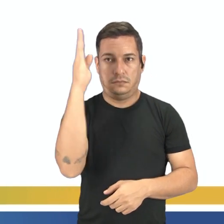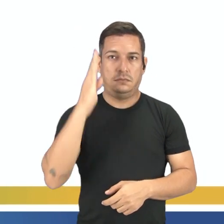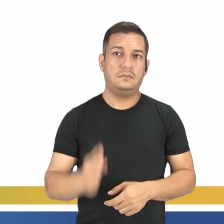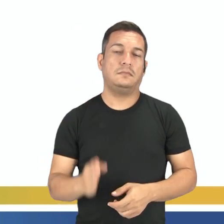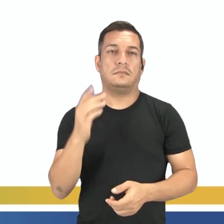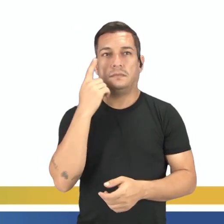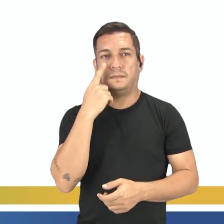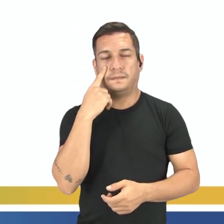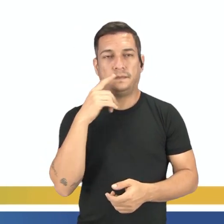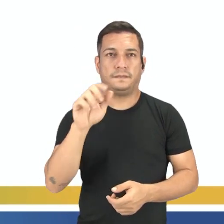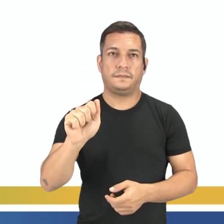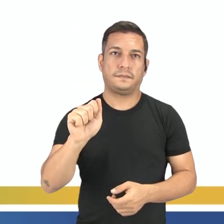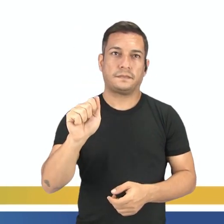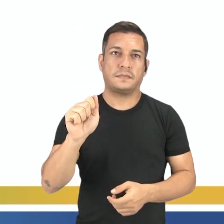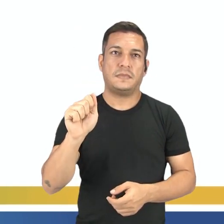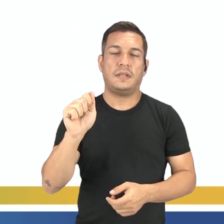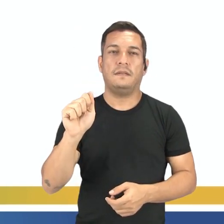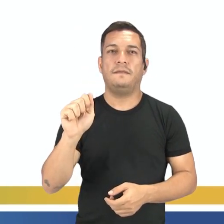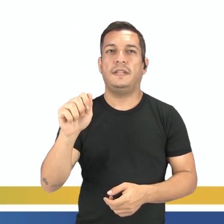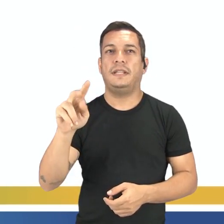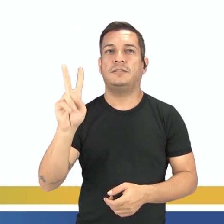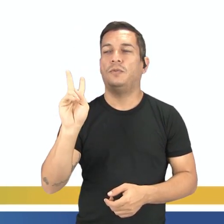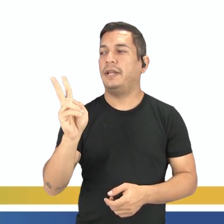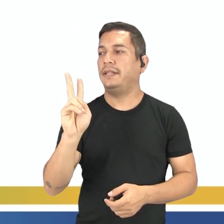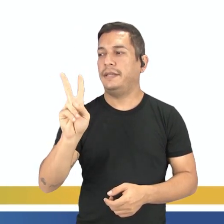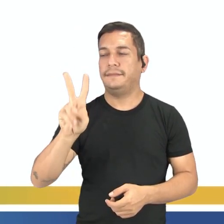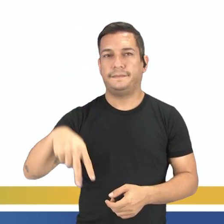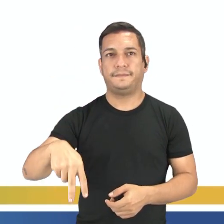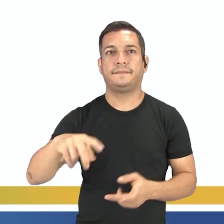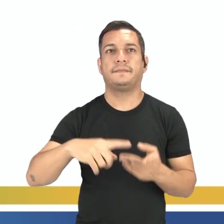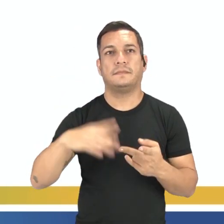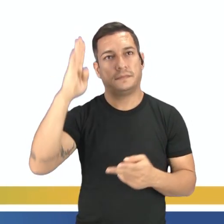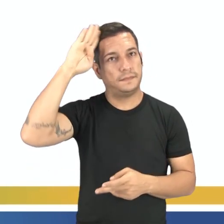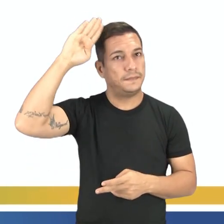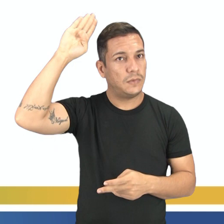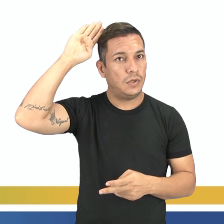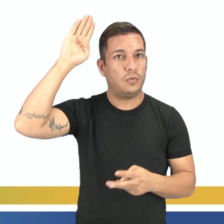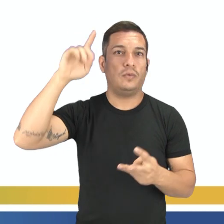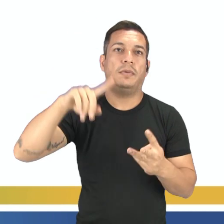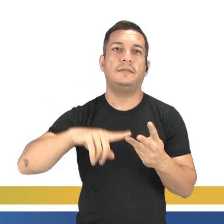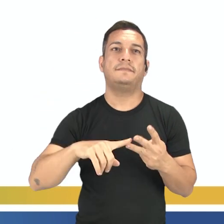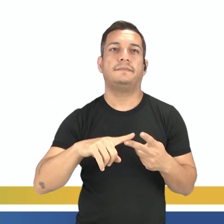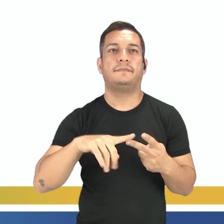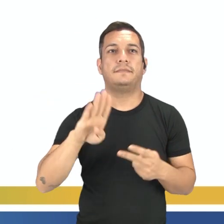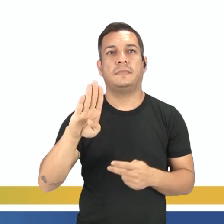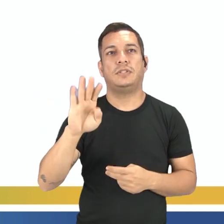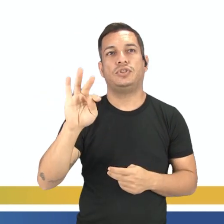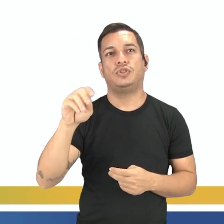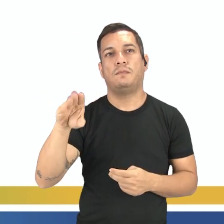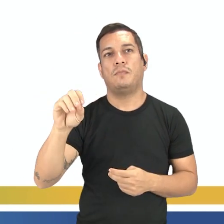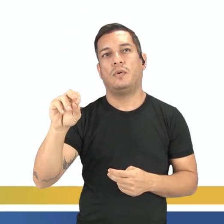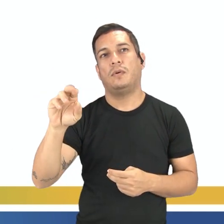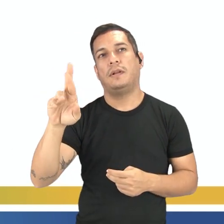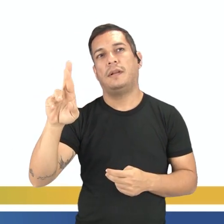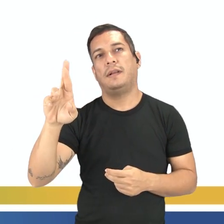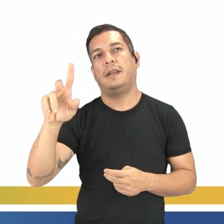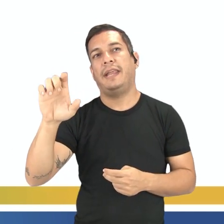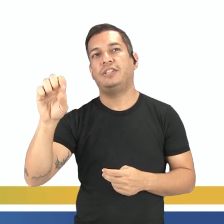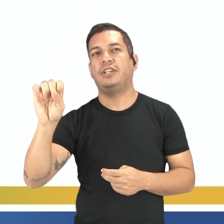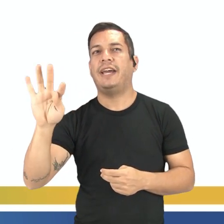respectivamente. Vamos lá então, letra A, Venezuela e Cuba. Letra B, Timor-Leste e